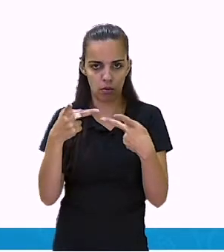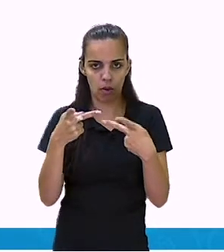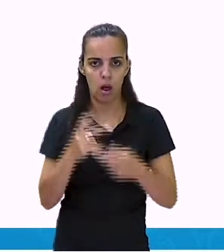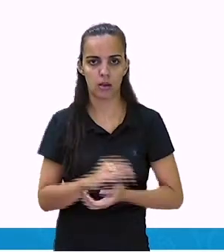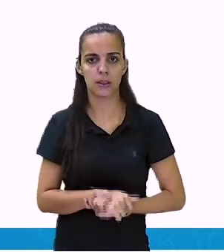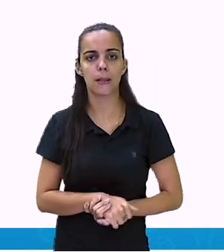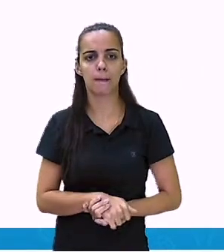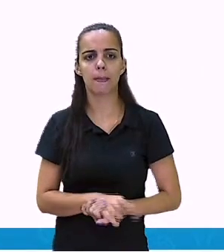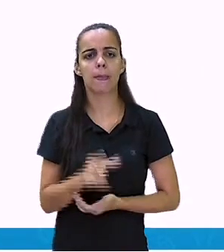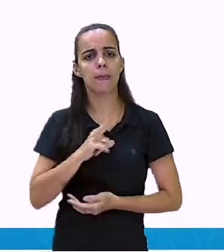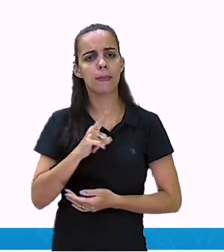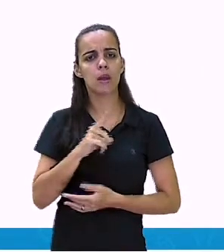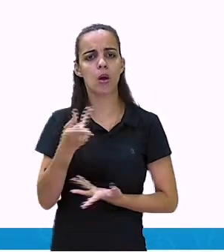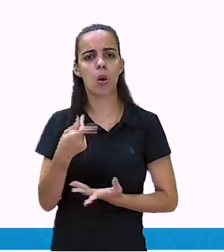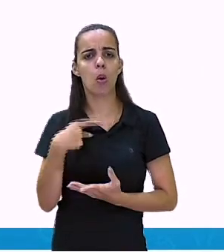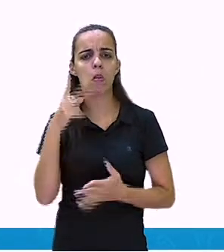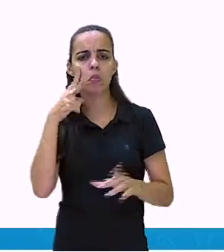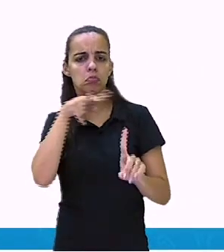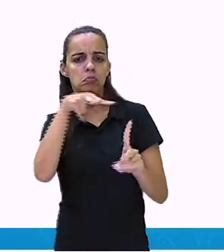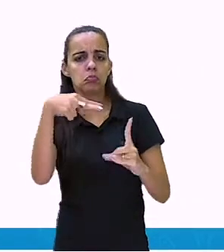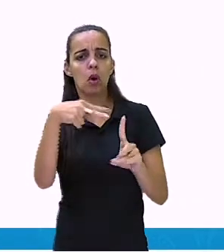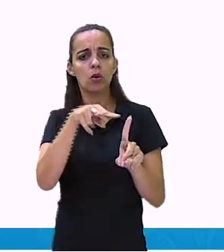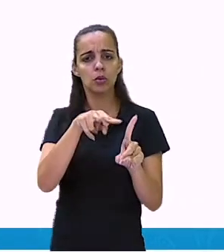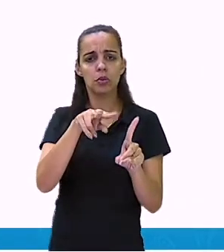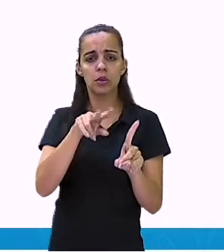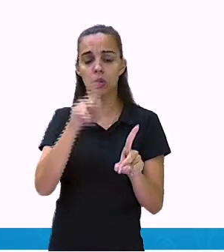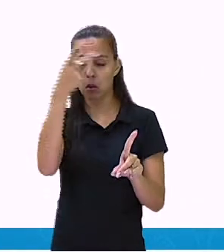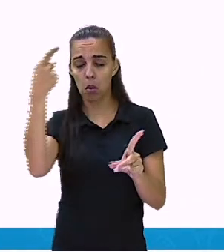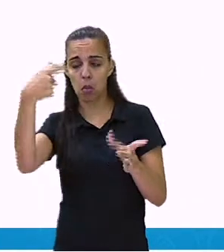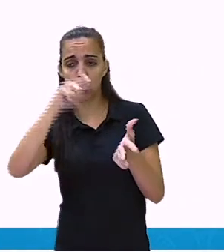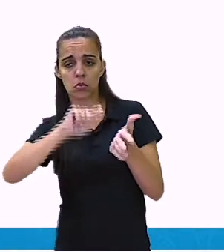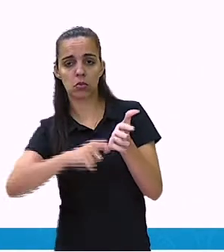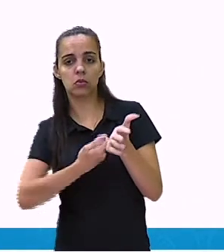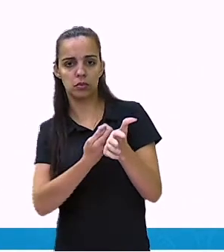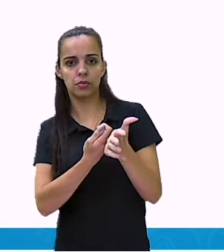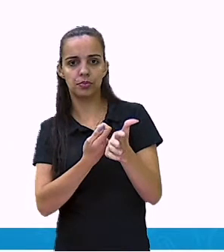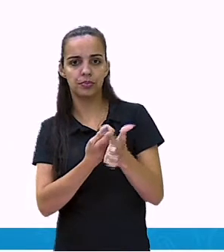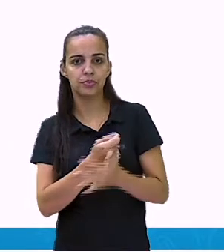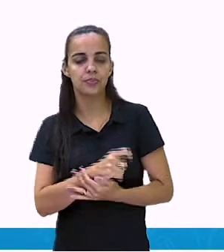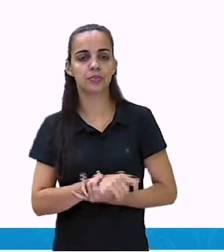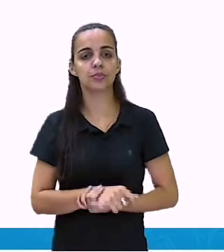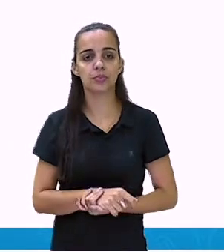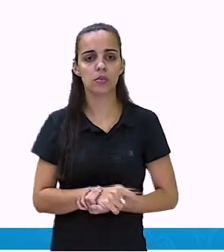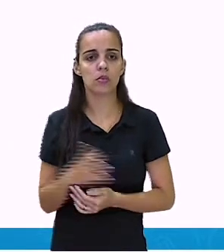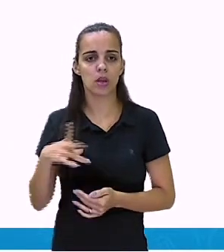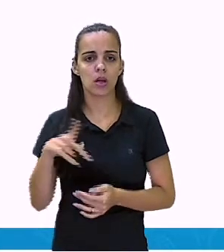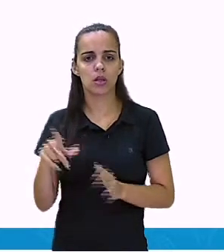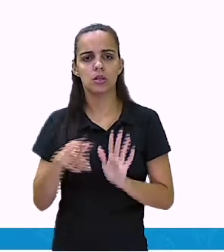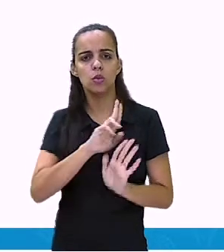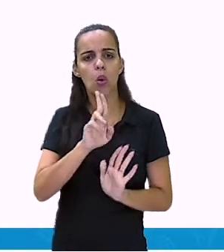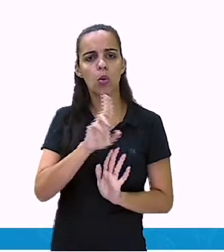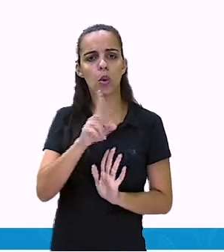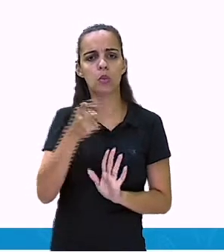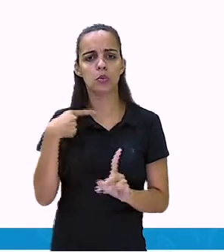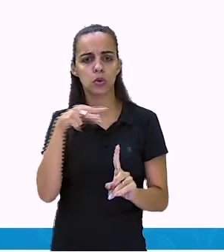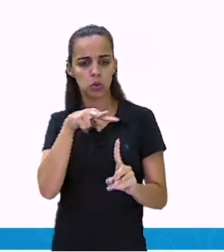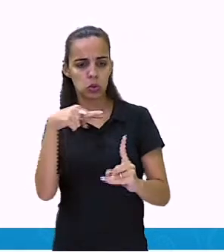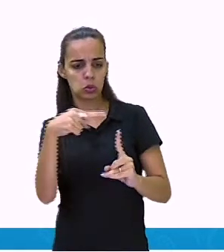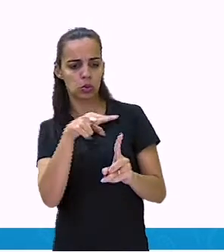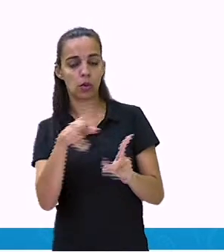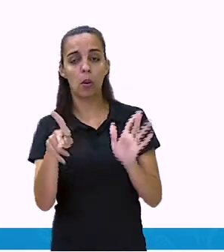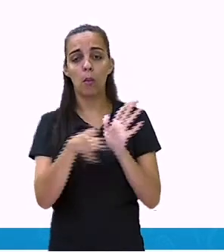o ponto de vista defendido pelo autor. Chamamos esse ponto de vista de tese,